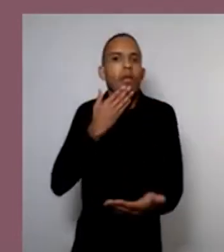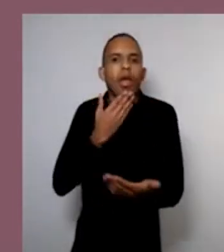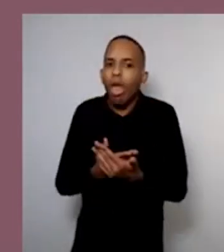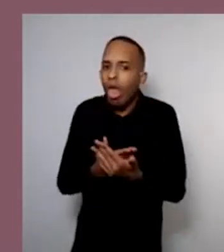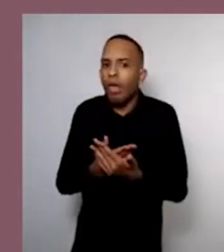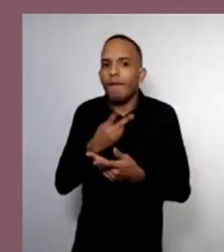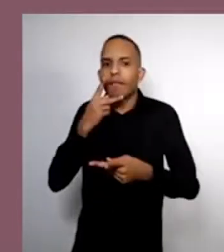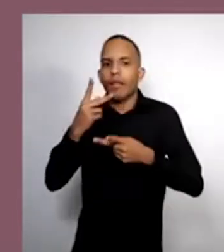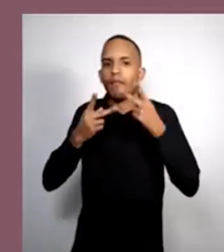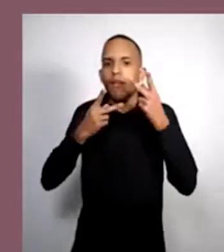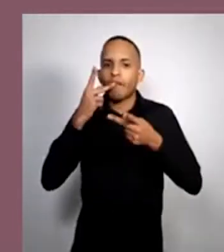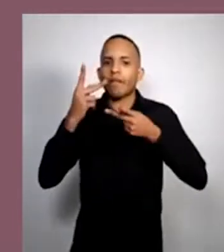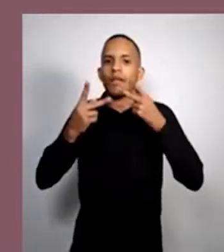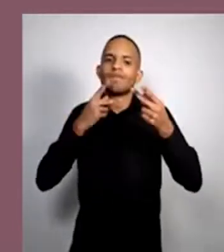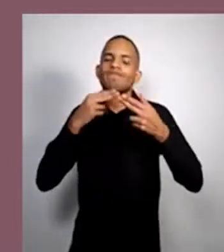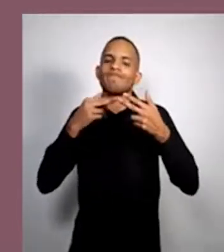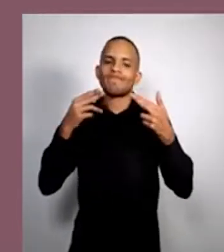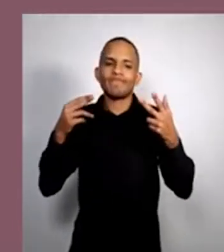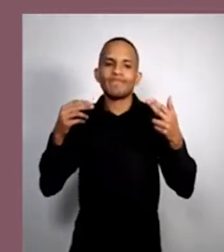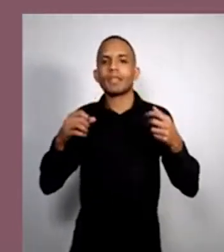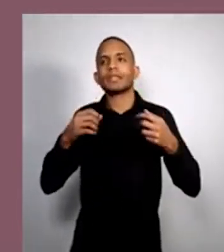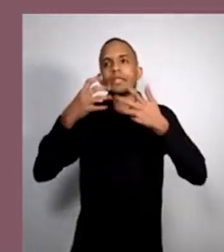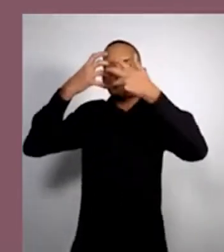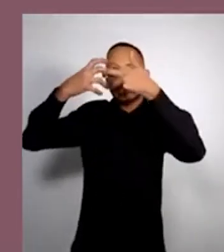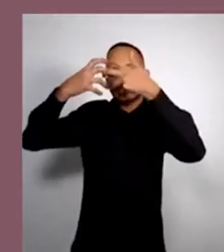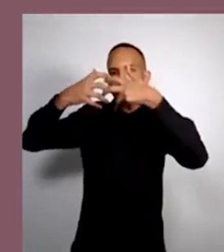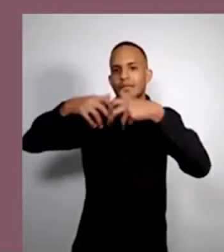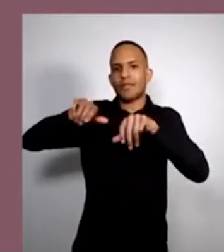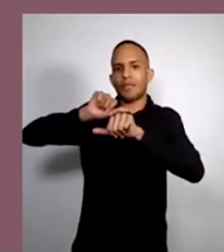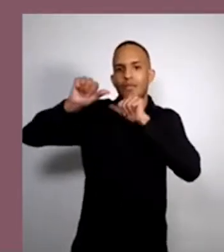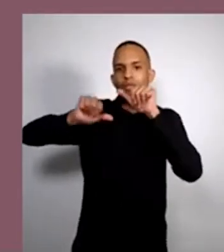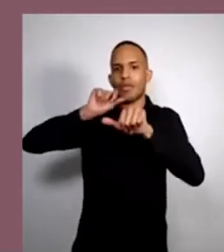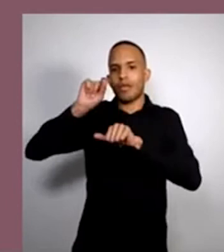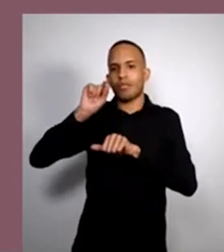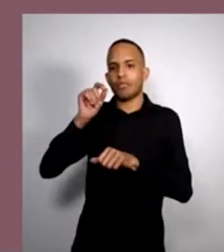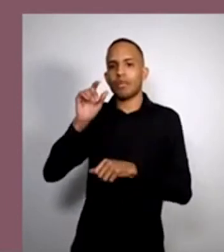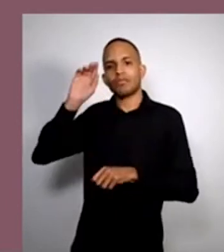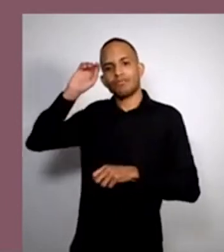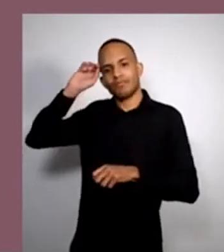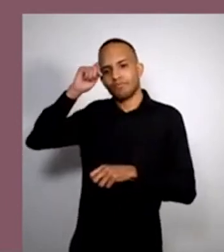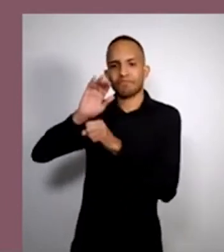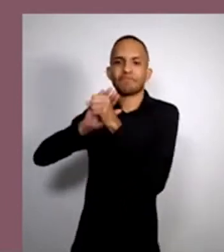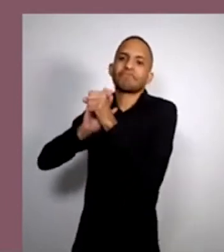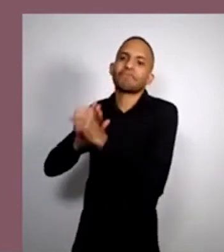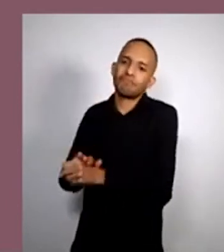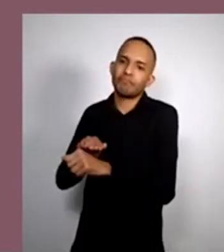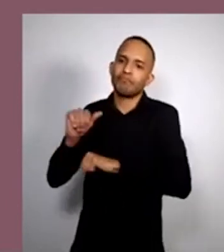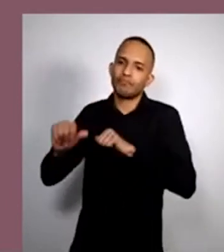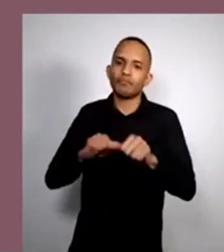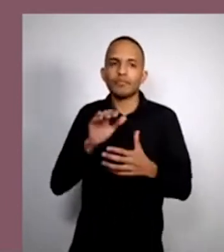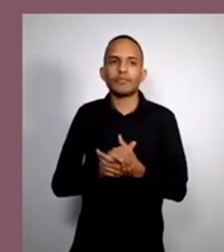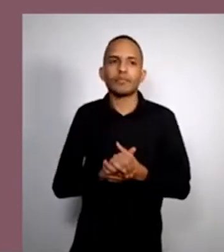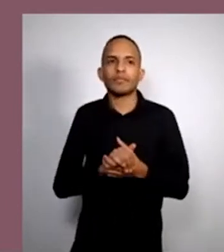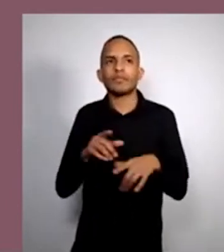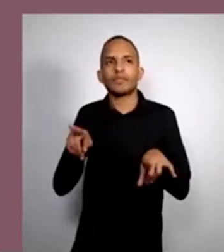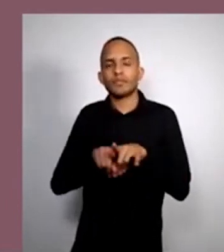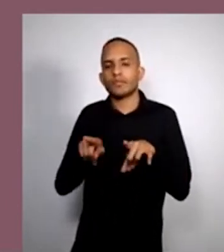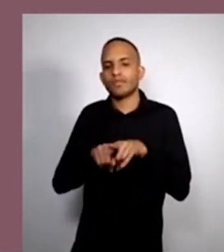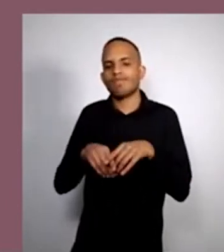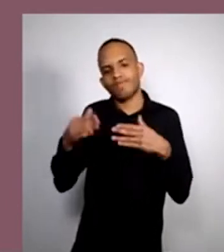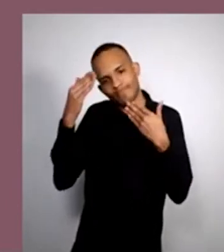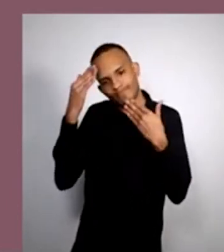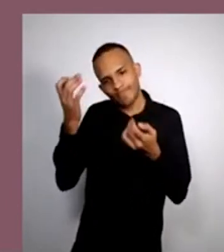falar sobre tudo que nos atravessa, né? Dar nome às coisas, isso também é curativo. Então quero